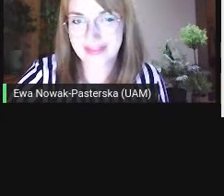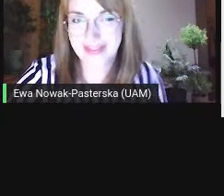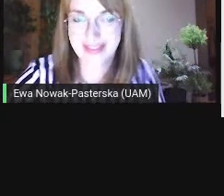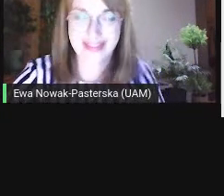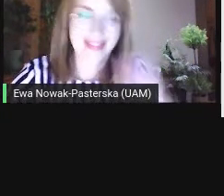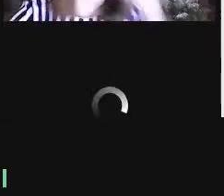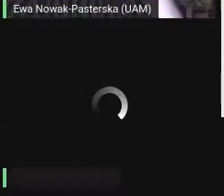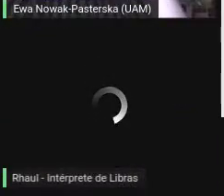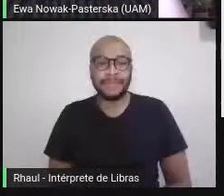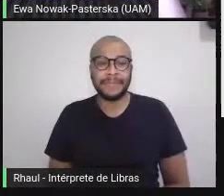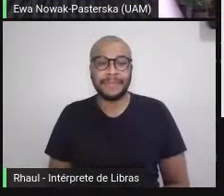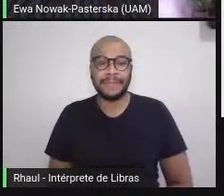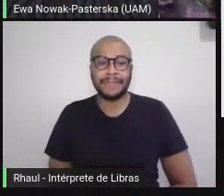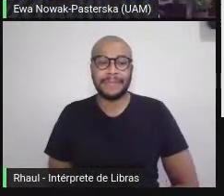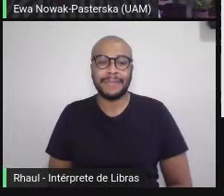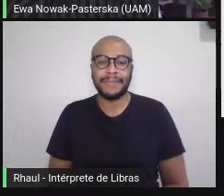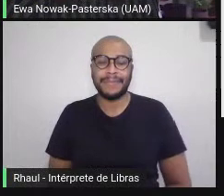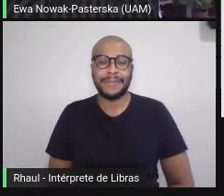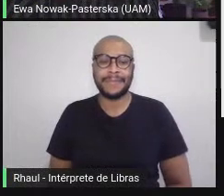Oczywiście.